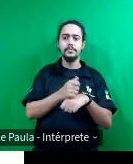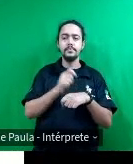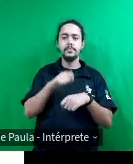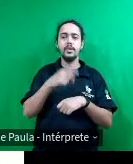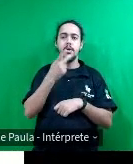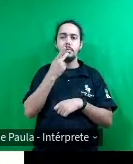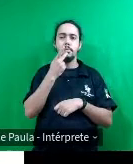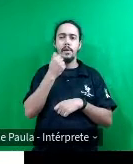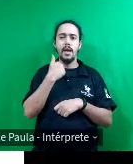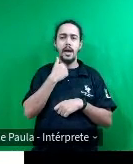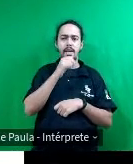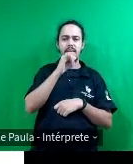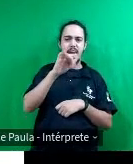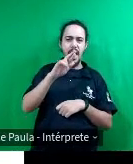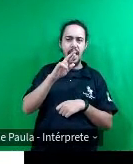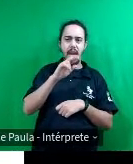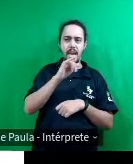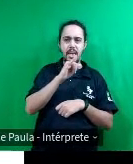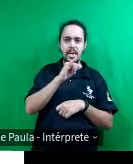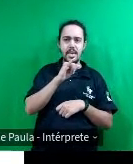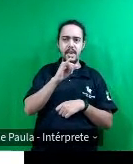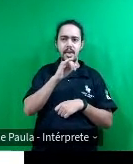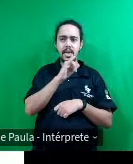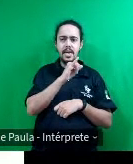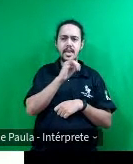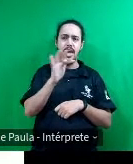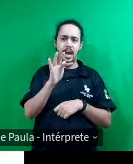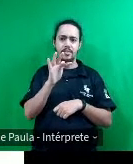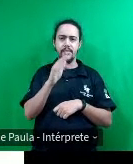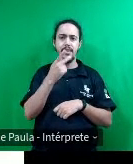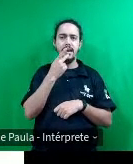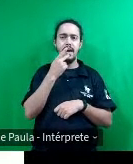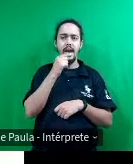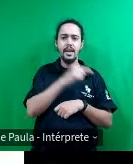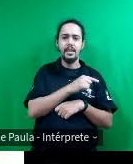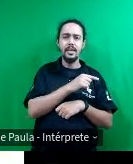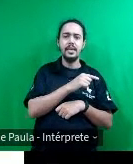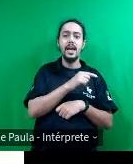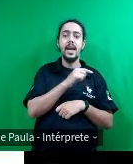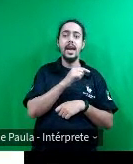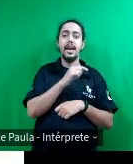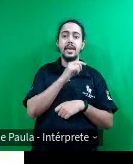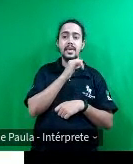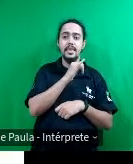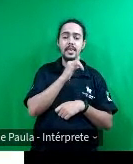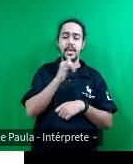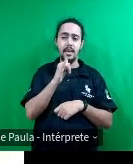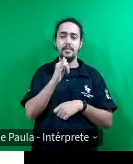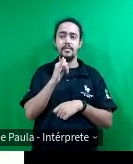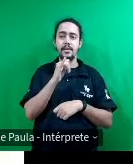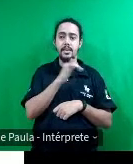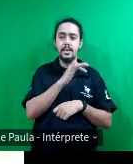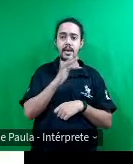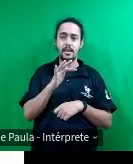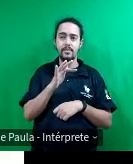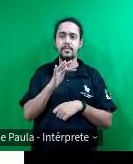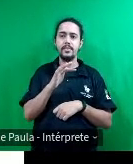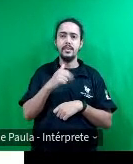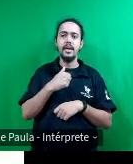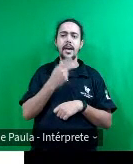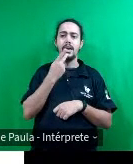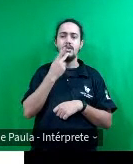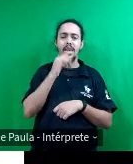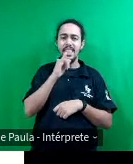aqui a coerência, né? Eu chamei de IF, a tensão IF da fonte, F de fonte, então aqui teria que ser o IF também,